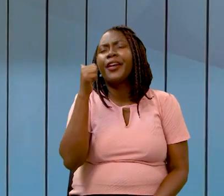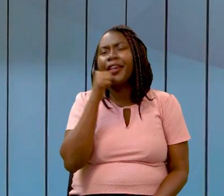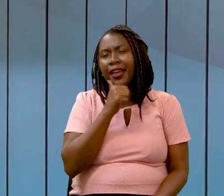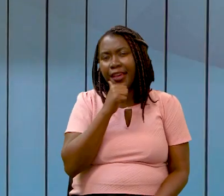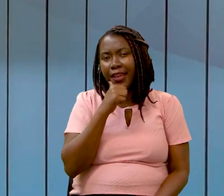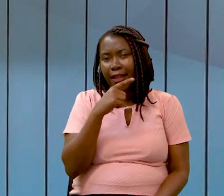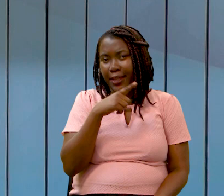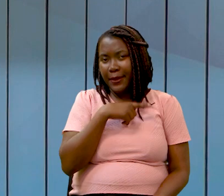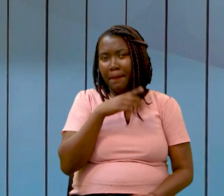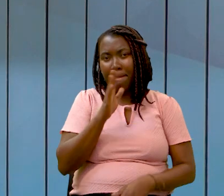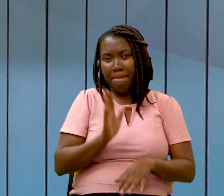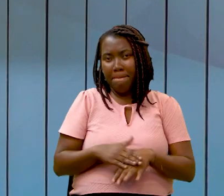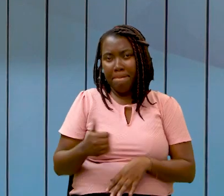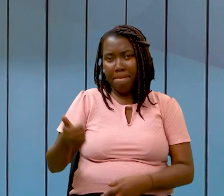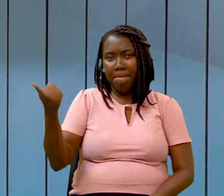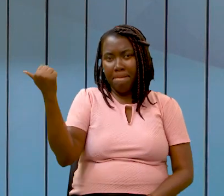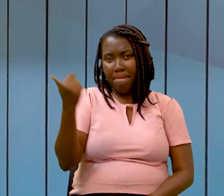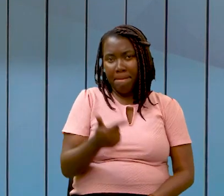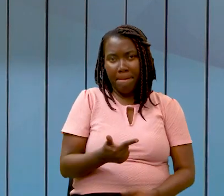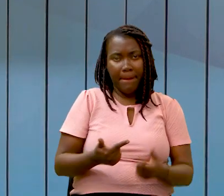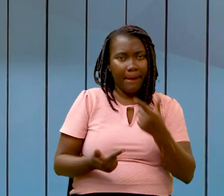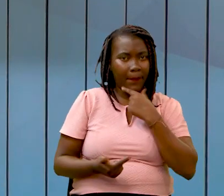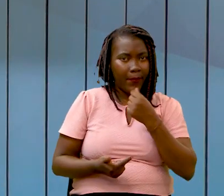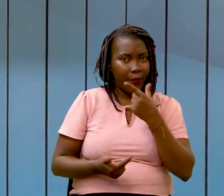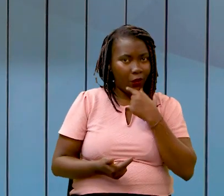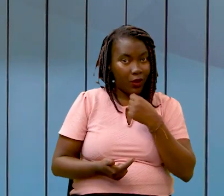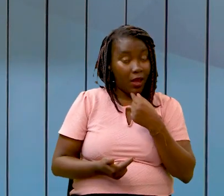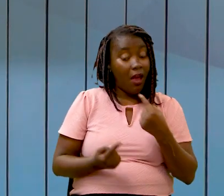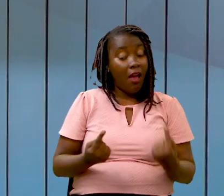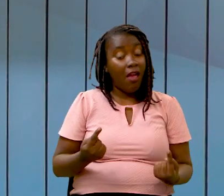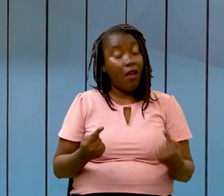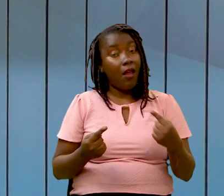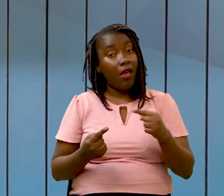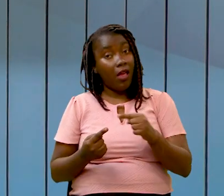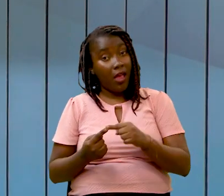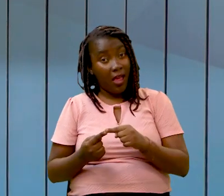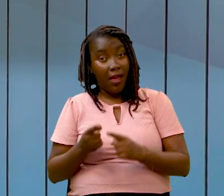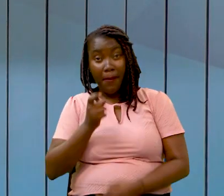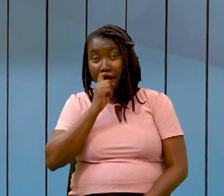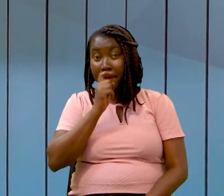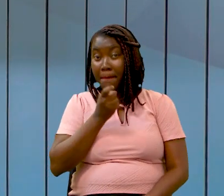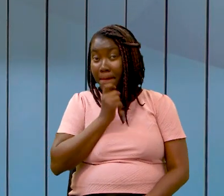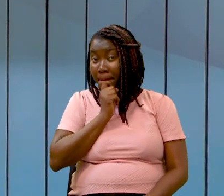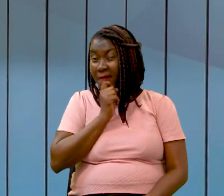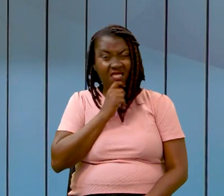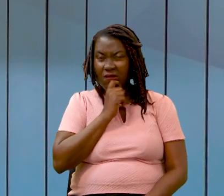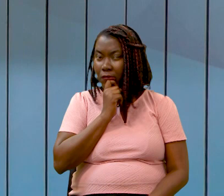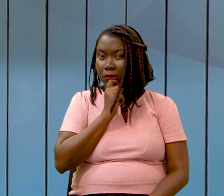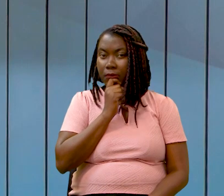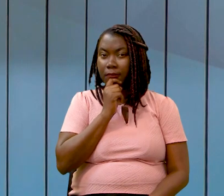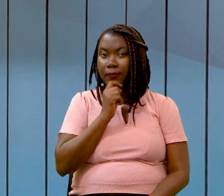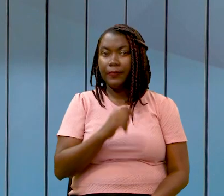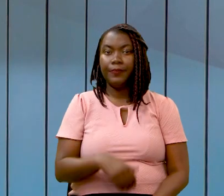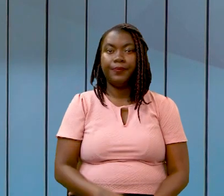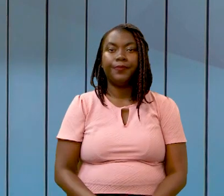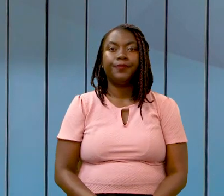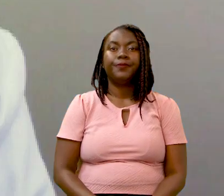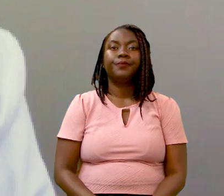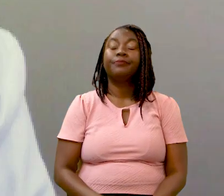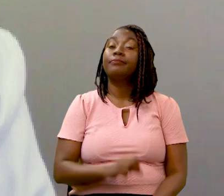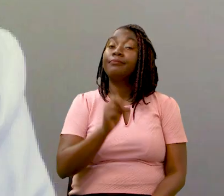as mulheres, elas têm mais enxaqueca que os homens, isso está relacionado à menstruação ou não